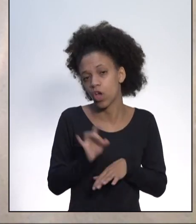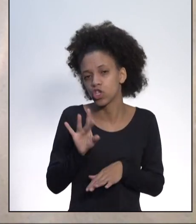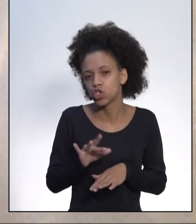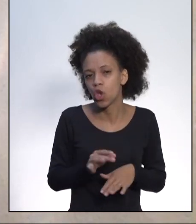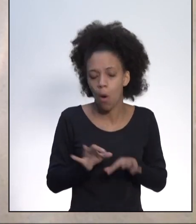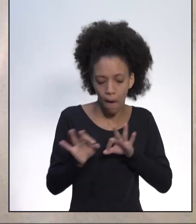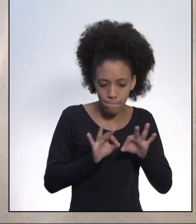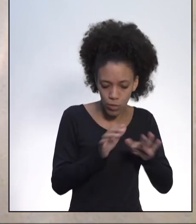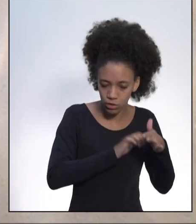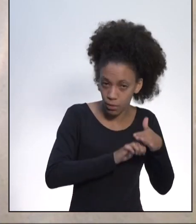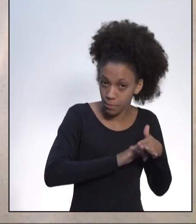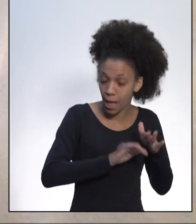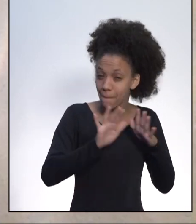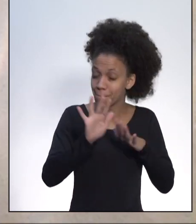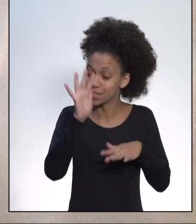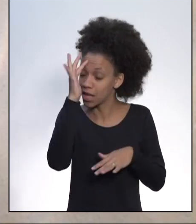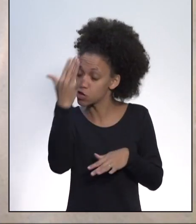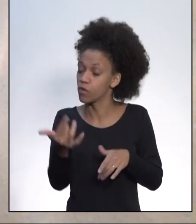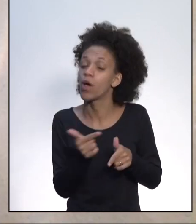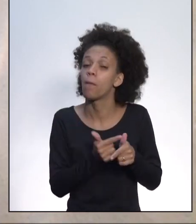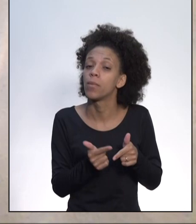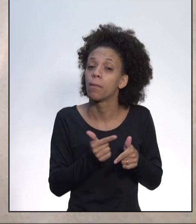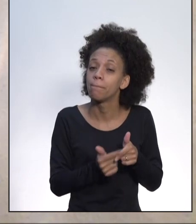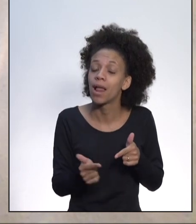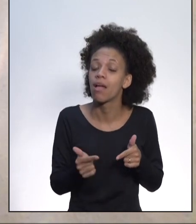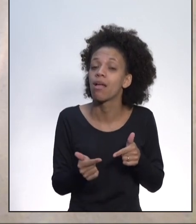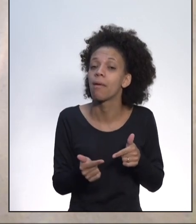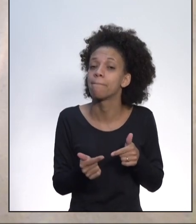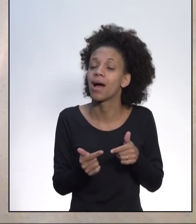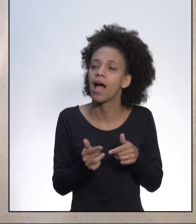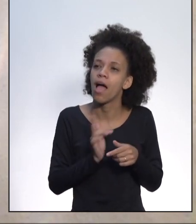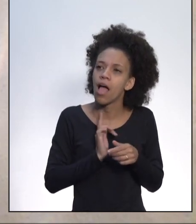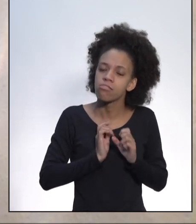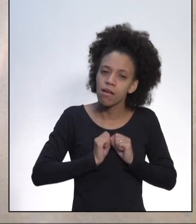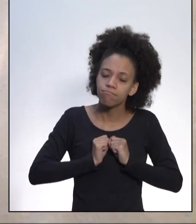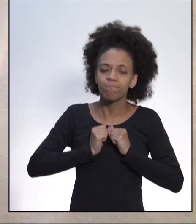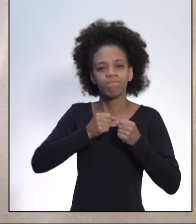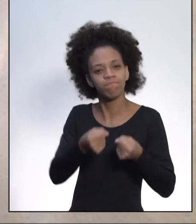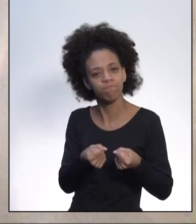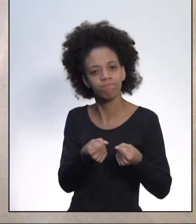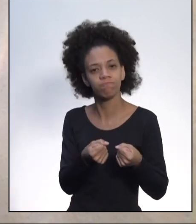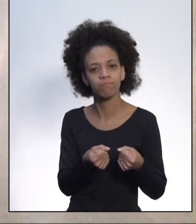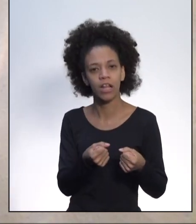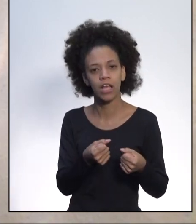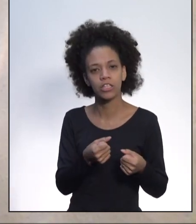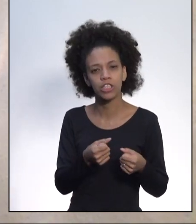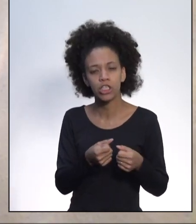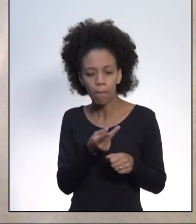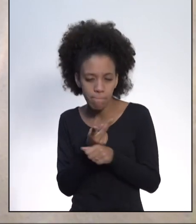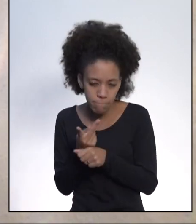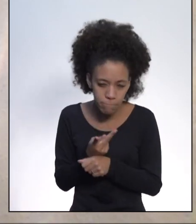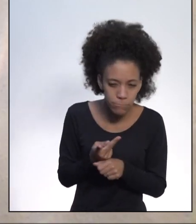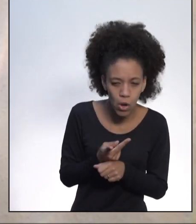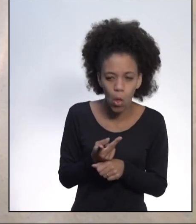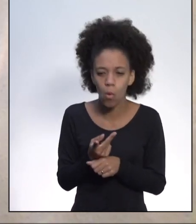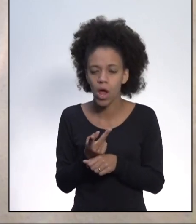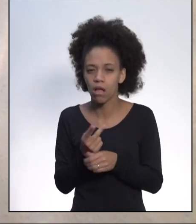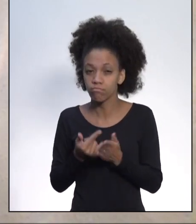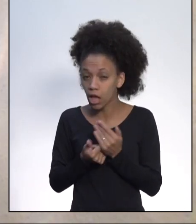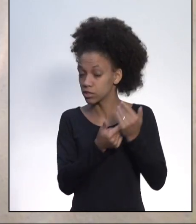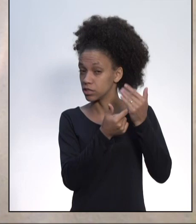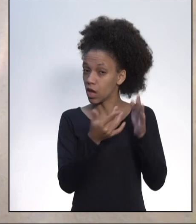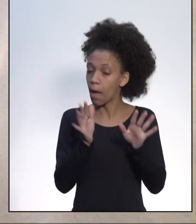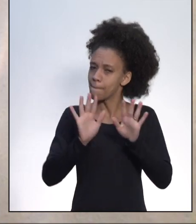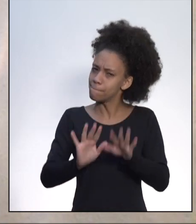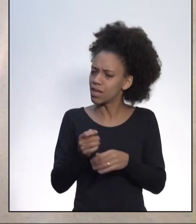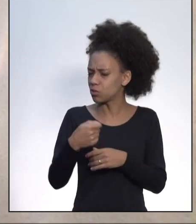empresa, na verdade é resolver um problema, é ter a iniciativa, de buscar a solução com tecnologia, mas a